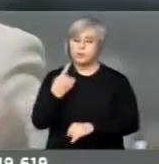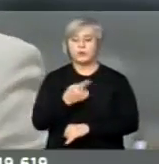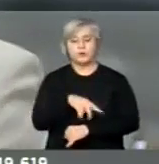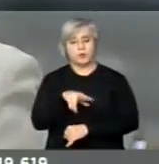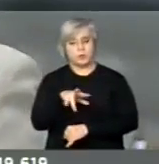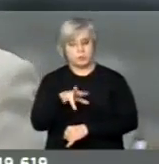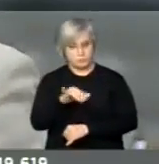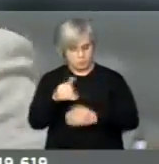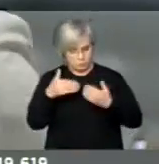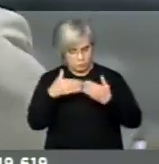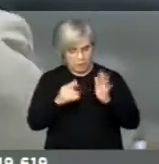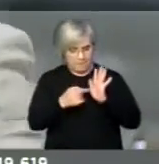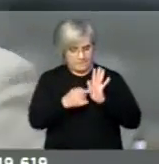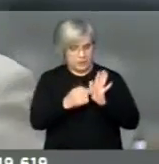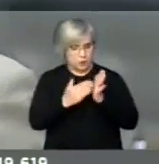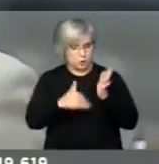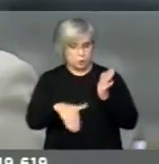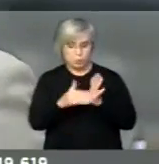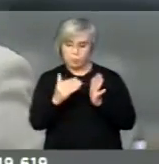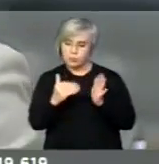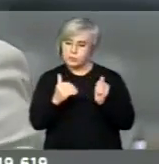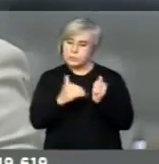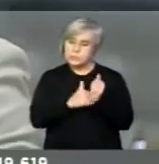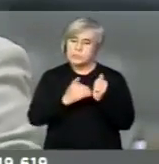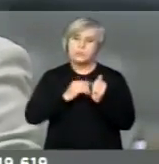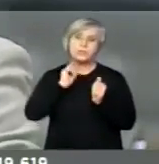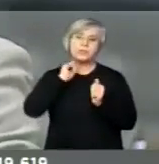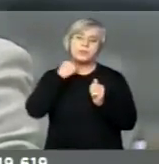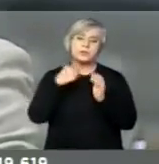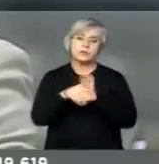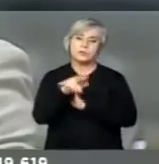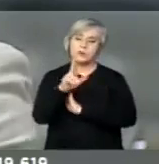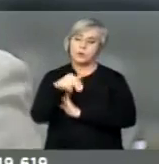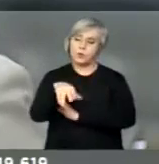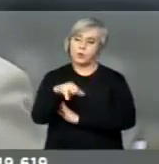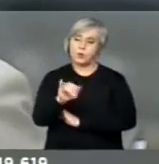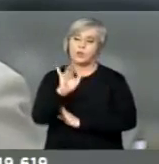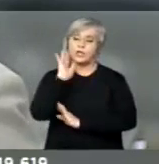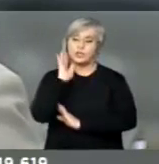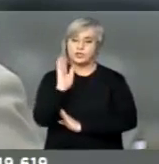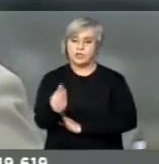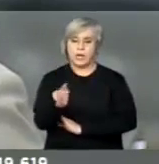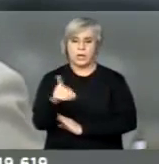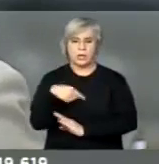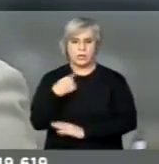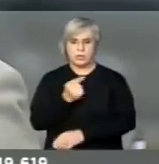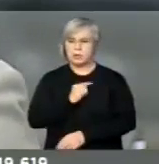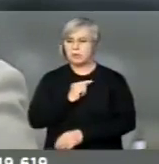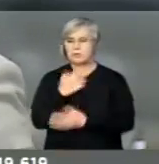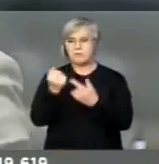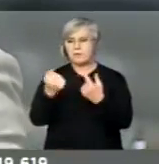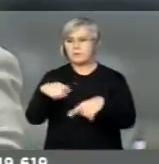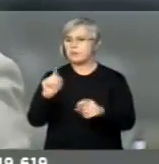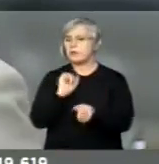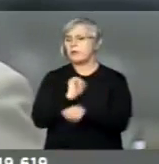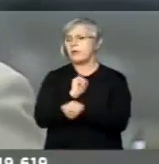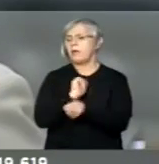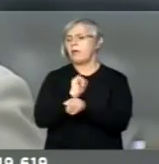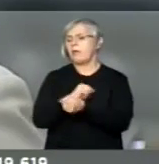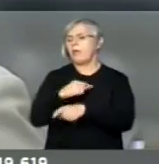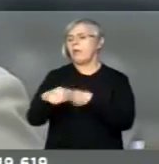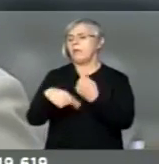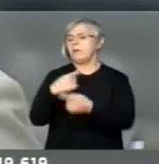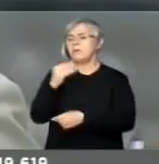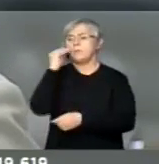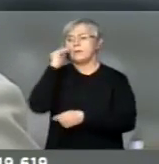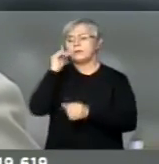caixa preta da UNE já. Não vamos aceitar medidas protelatórias do presidente simplesmente para tentar se segurar